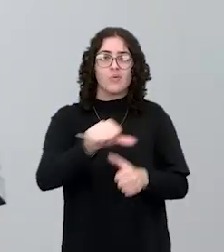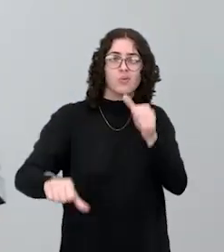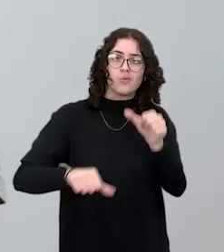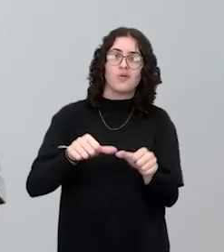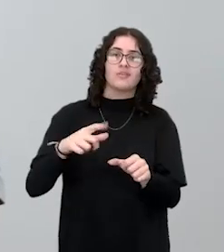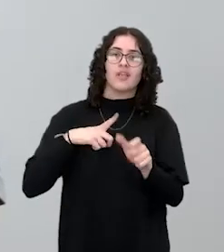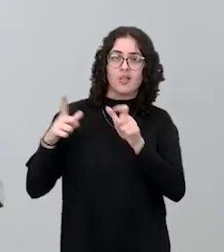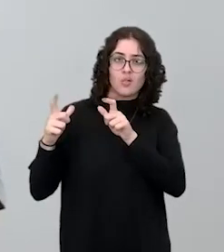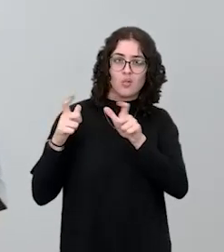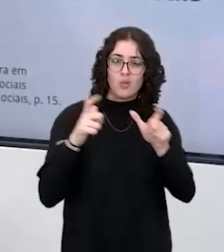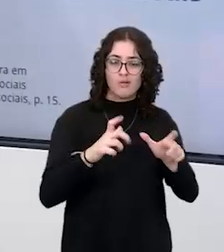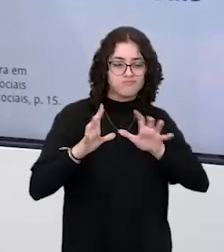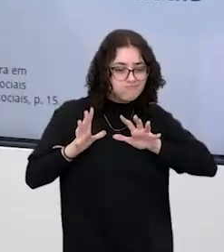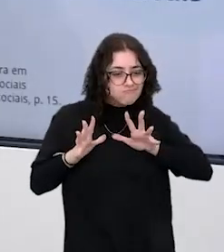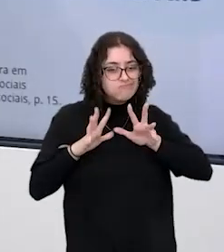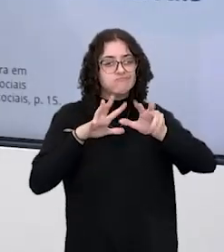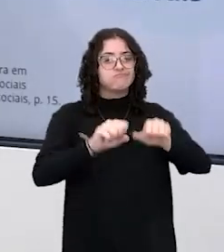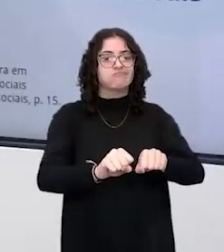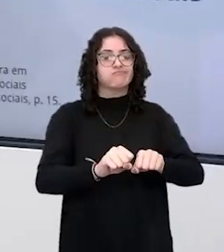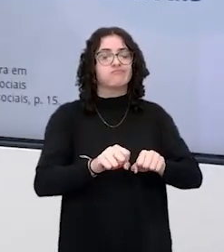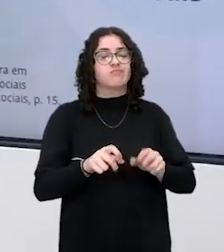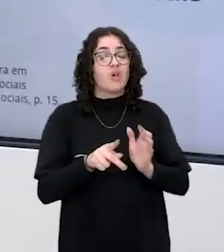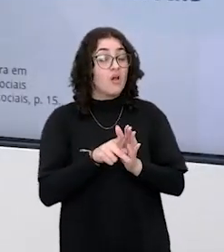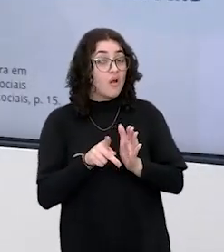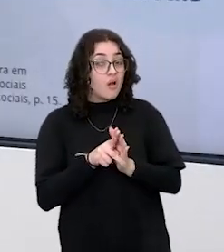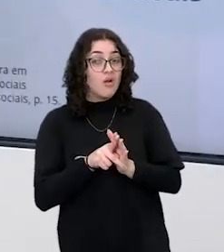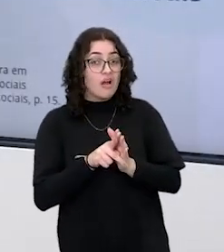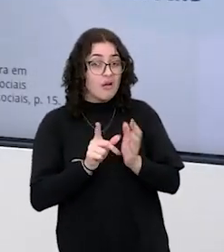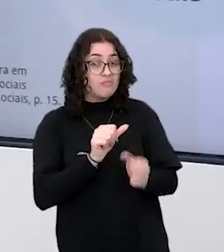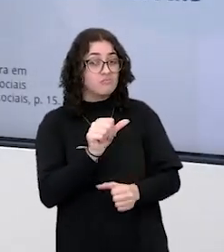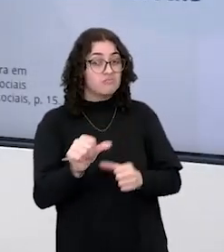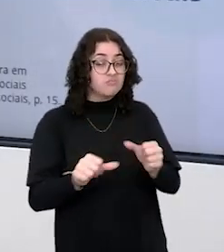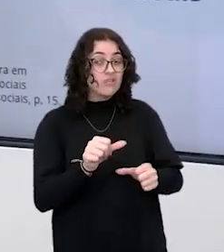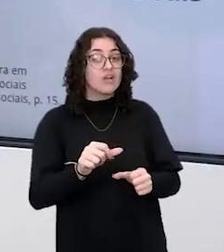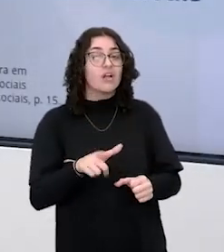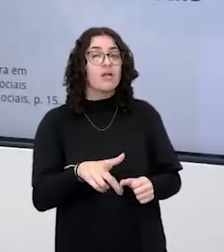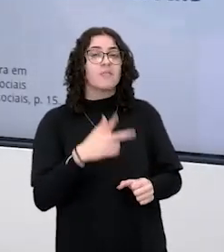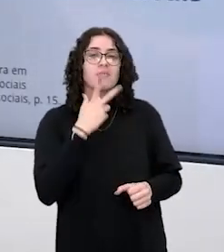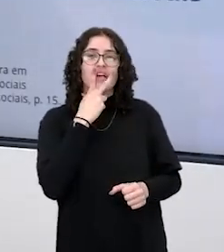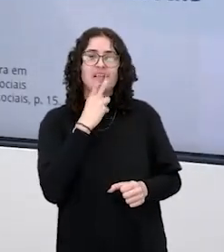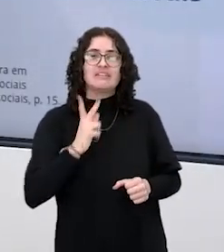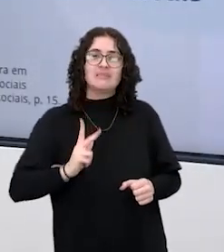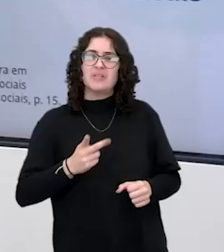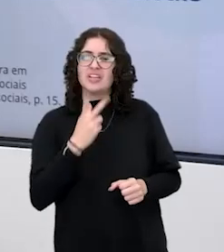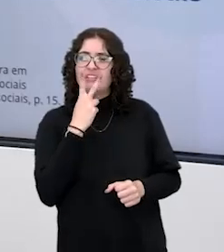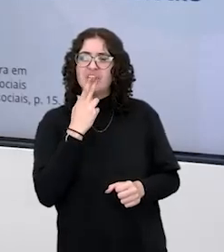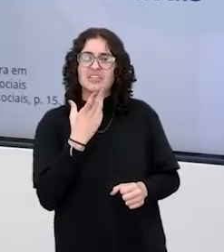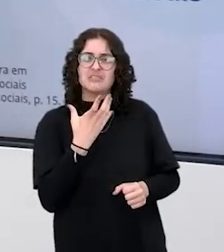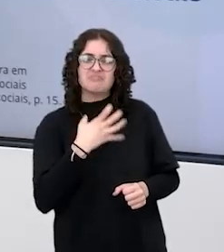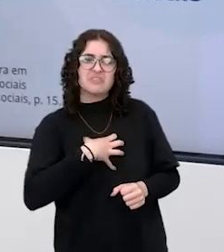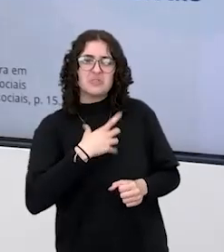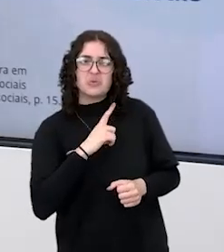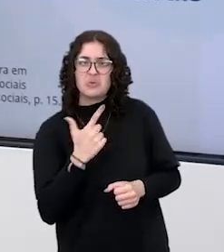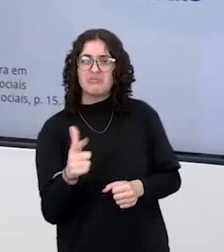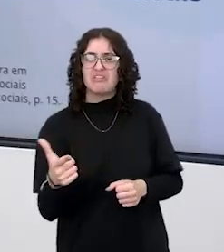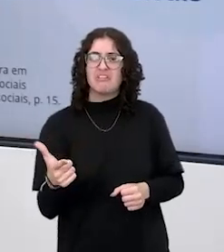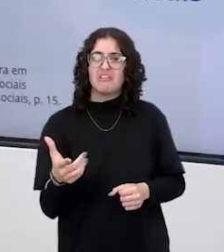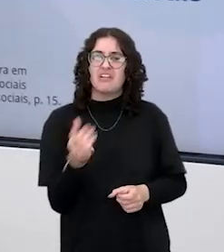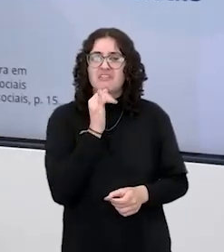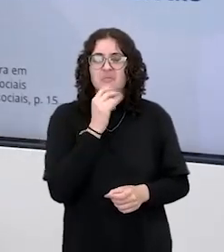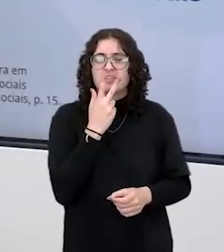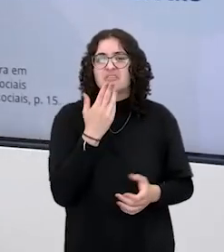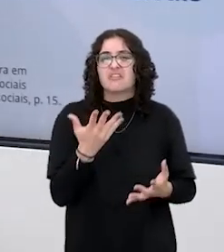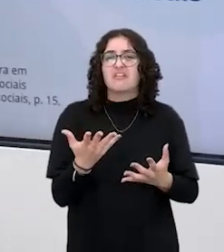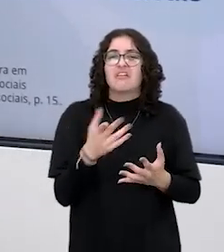de espaços, e nesse mundo globalizado é cada vez mais sem sentido você acabar